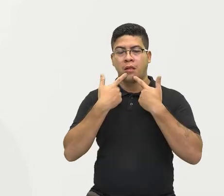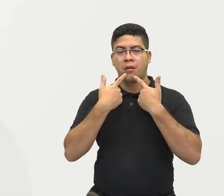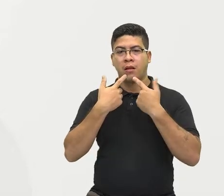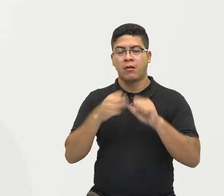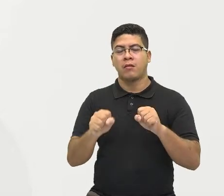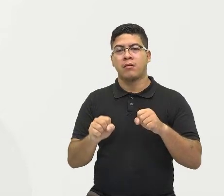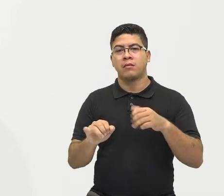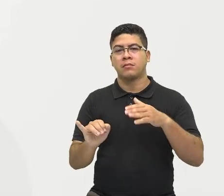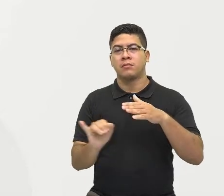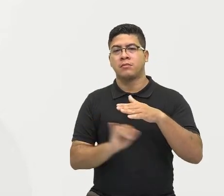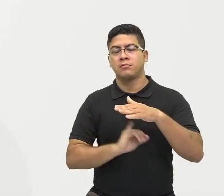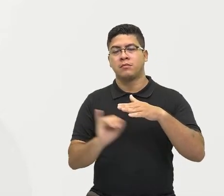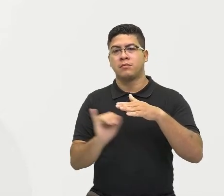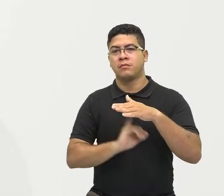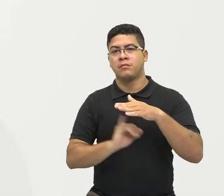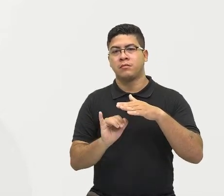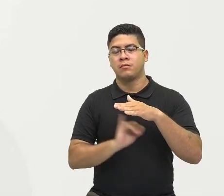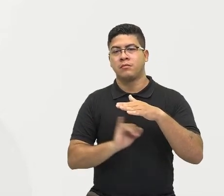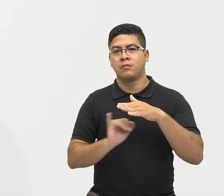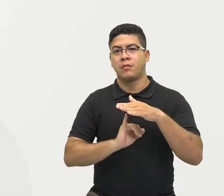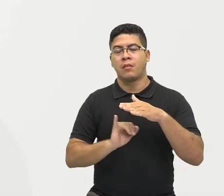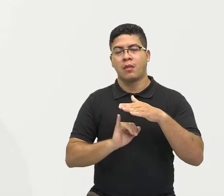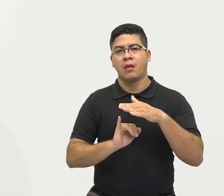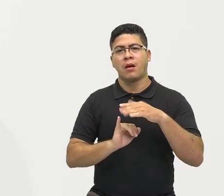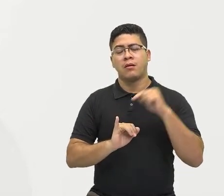a linguagem do dia a